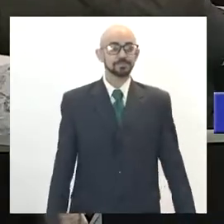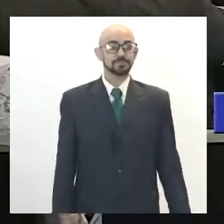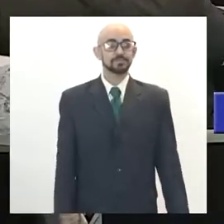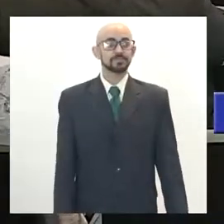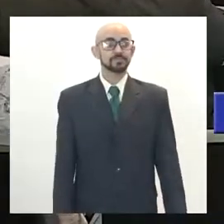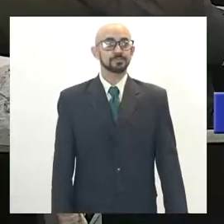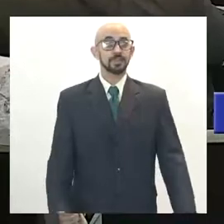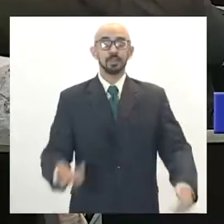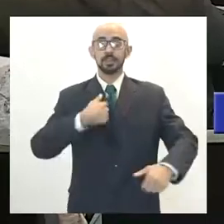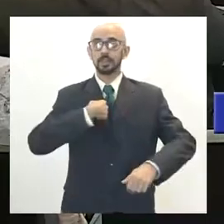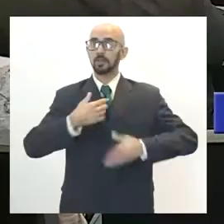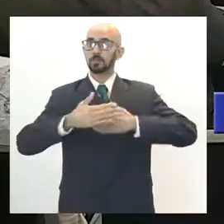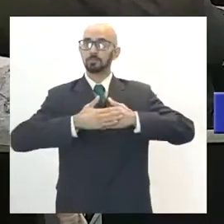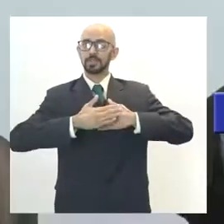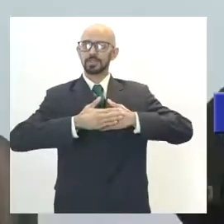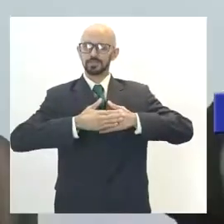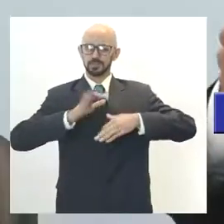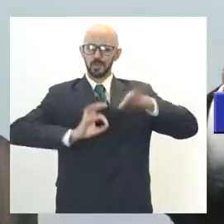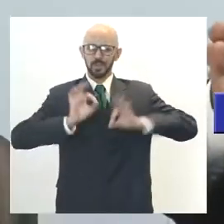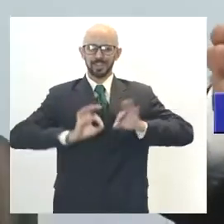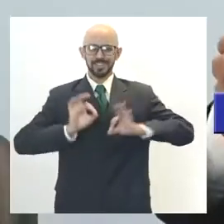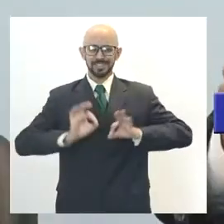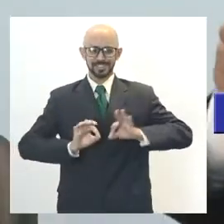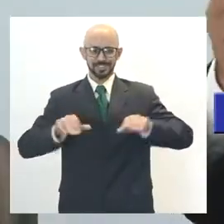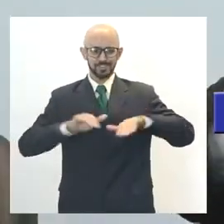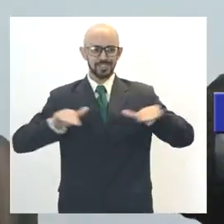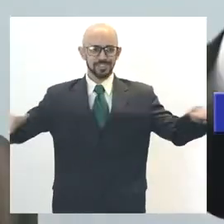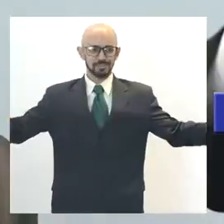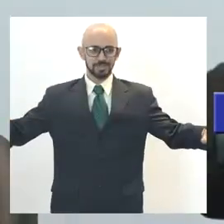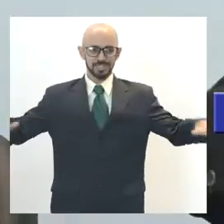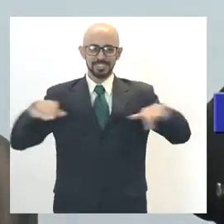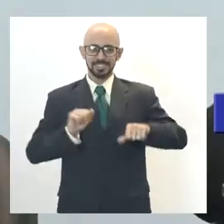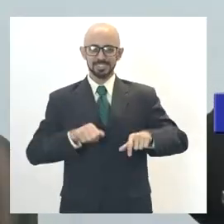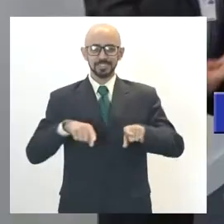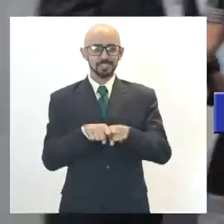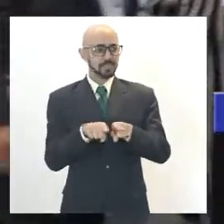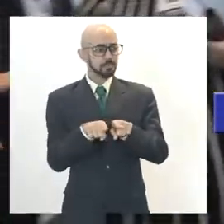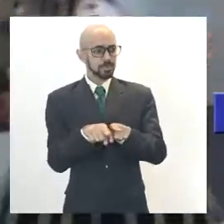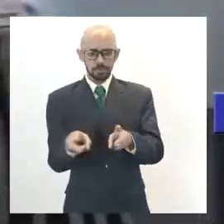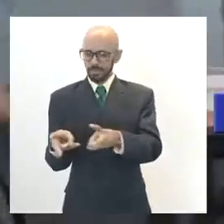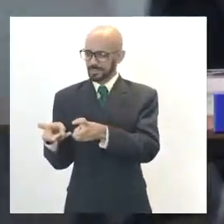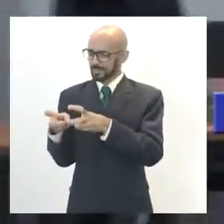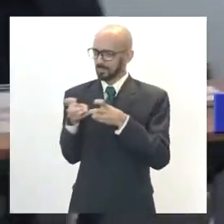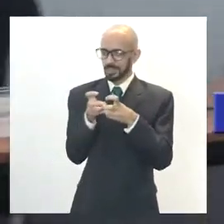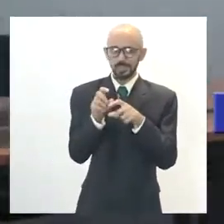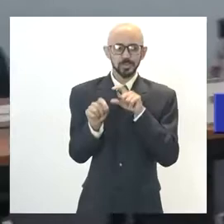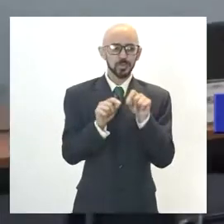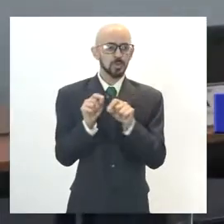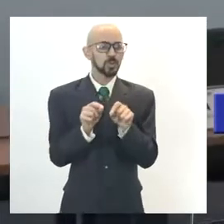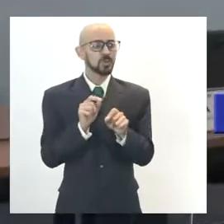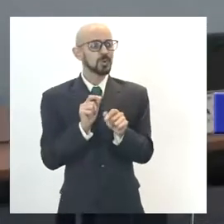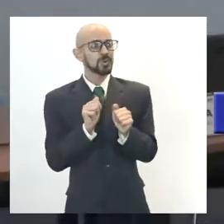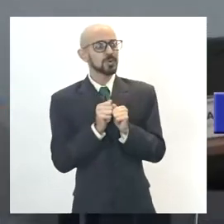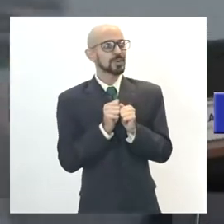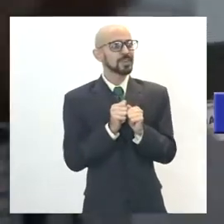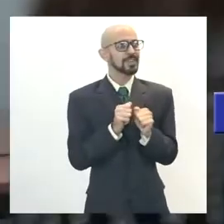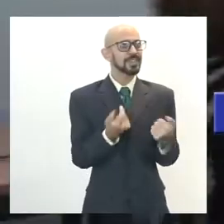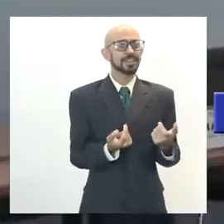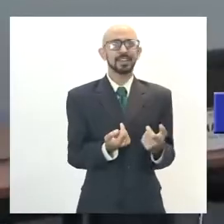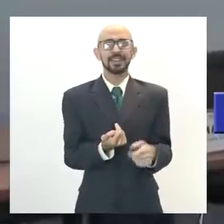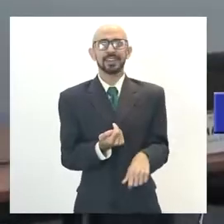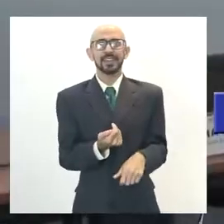e eu eu mesmo Tô organizando as próximas mesas até observando um pouco a um pouco